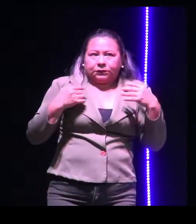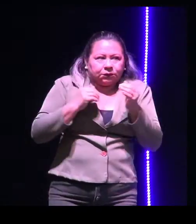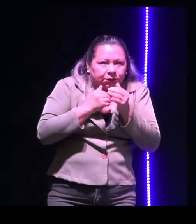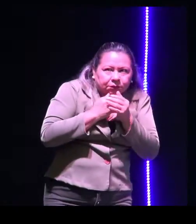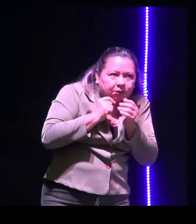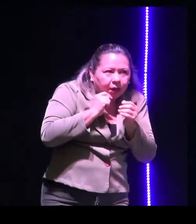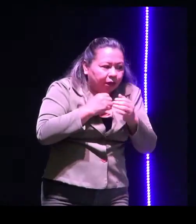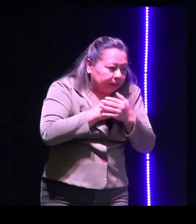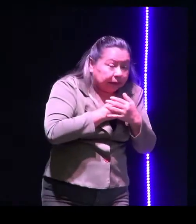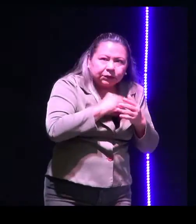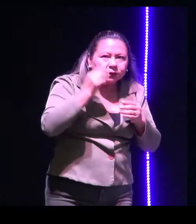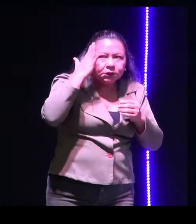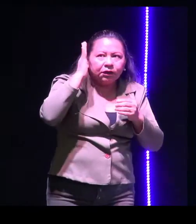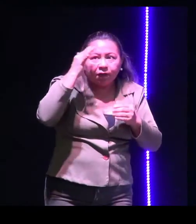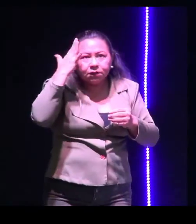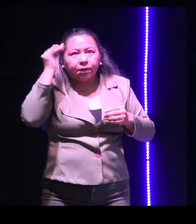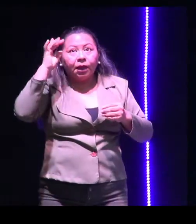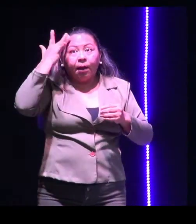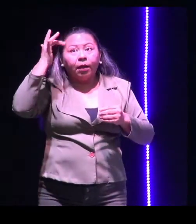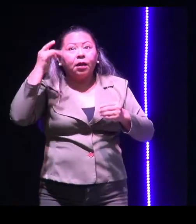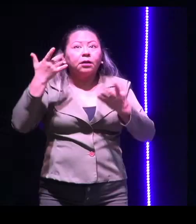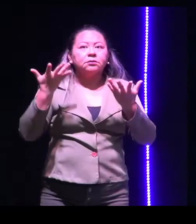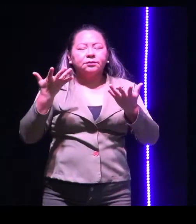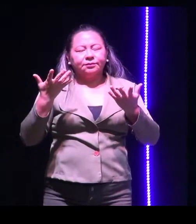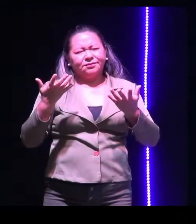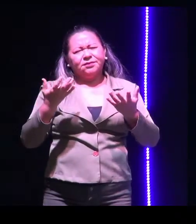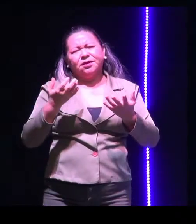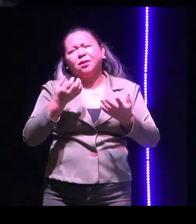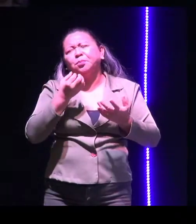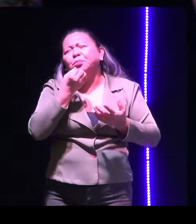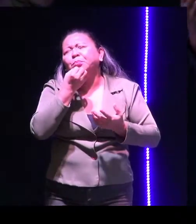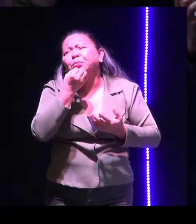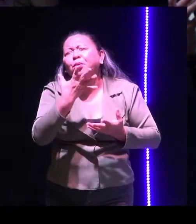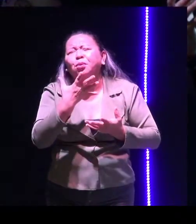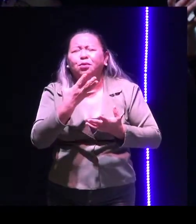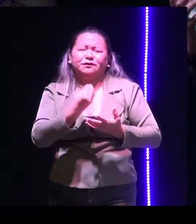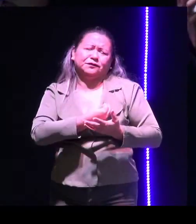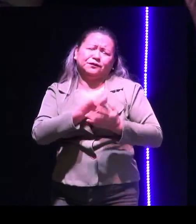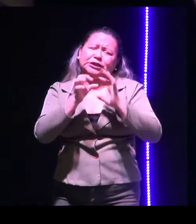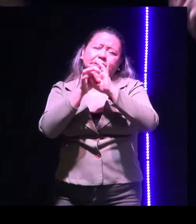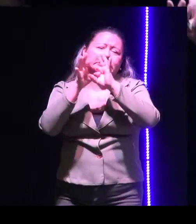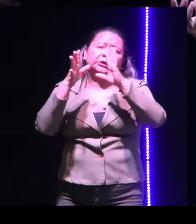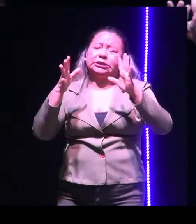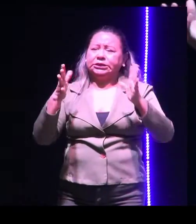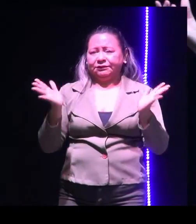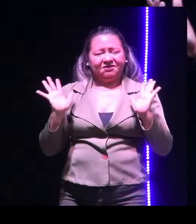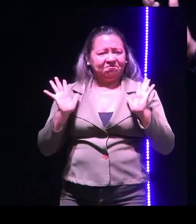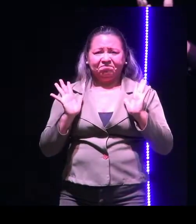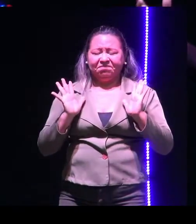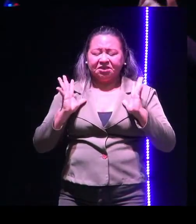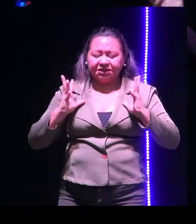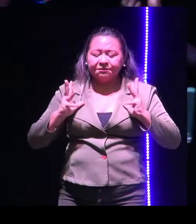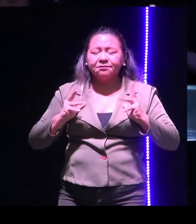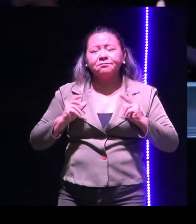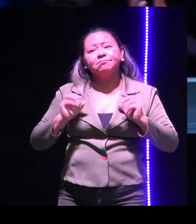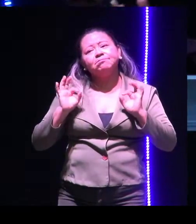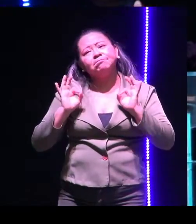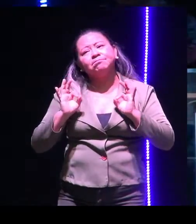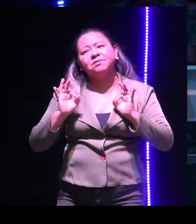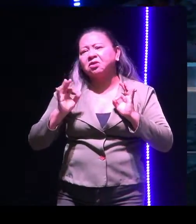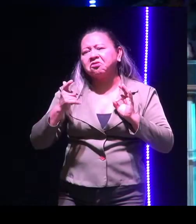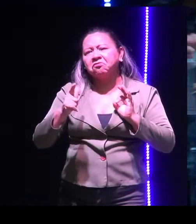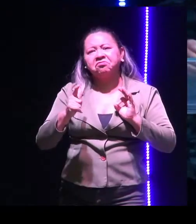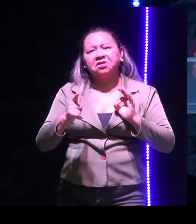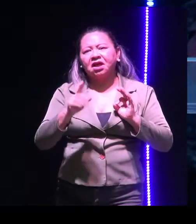semana que vem vão estar sabendo? É tão bom não ter essa acusação e